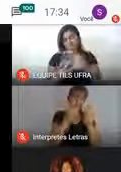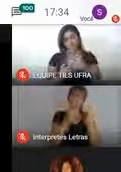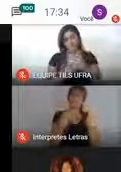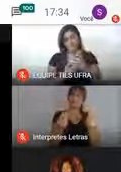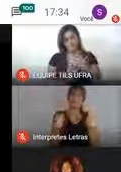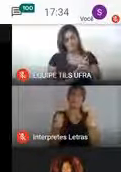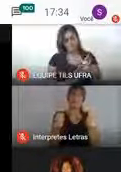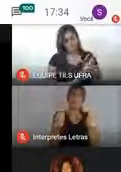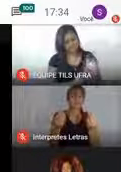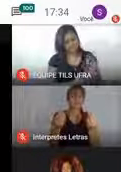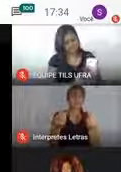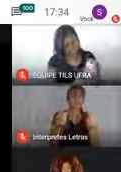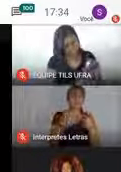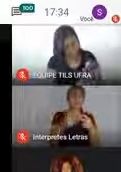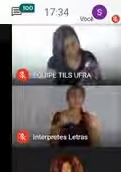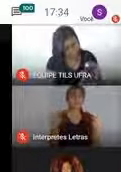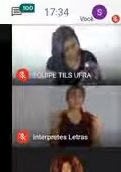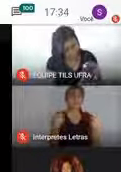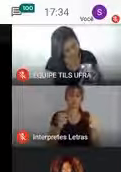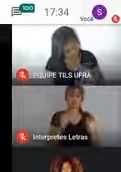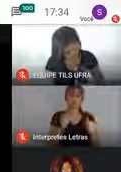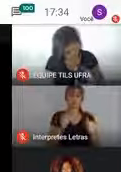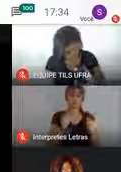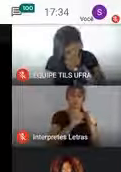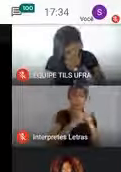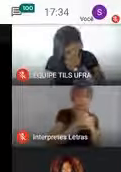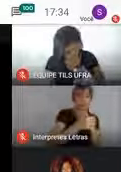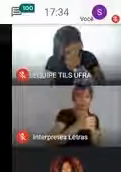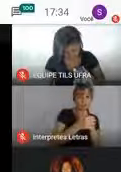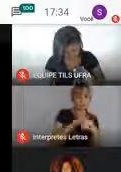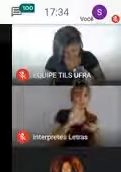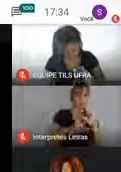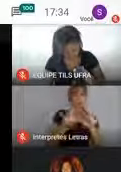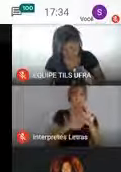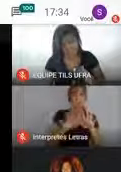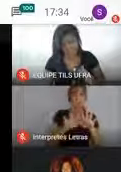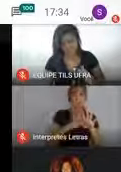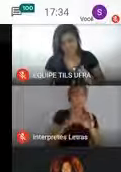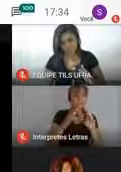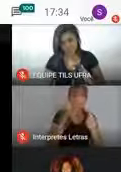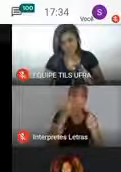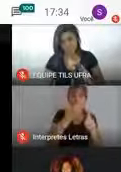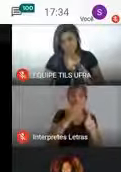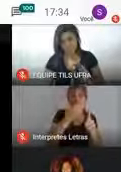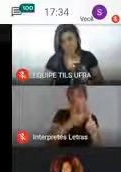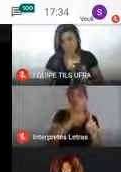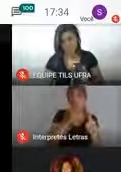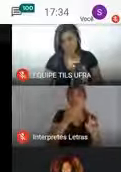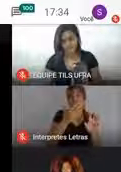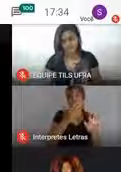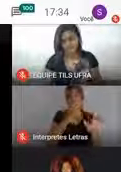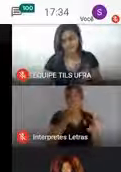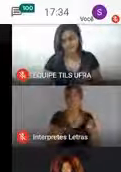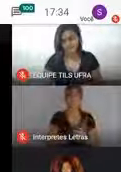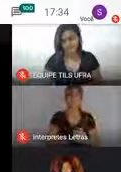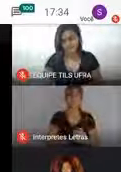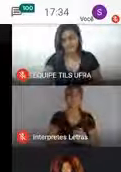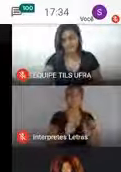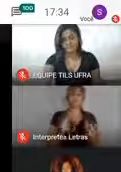coisa escondida. Há muita coisa não visível para combinar com o tema do nosso encontro,